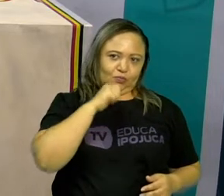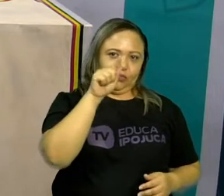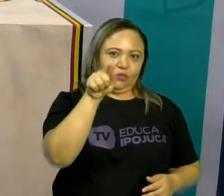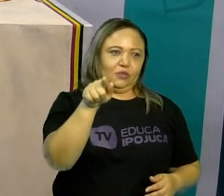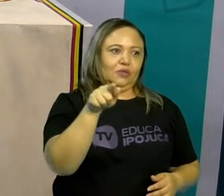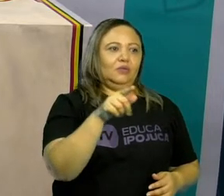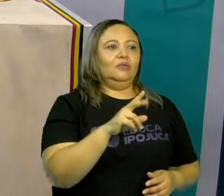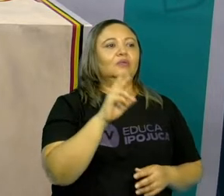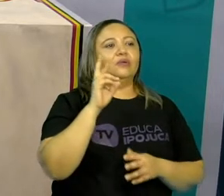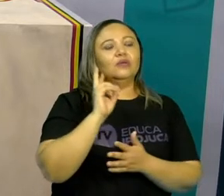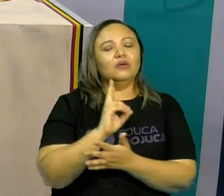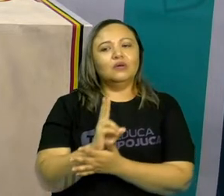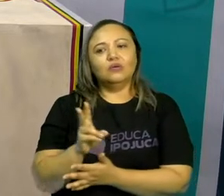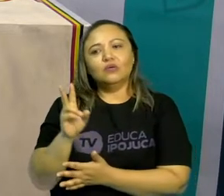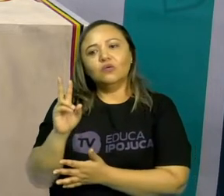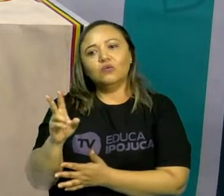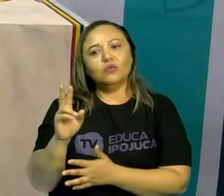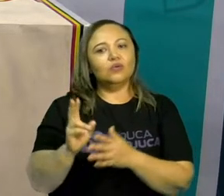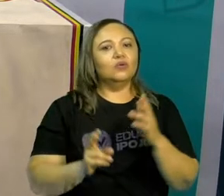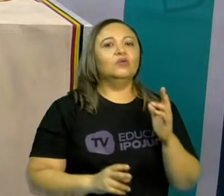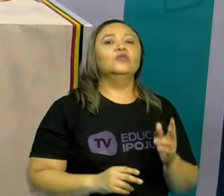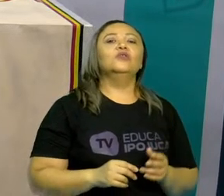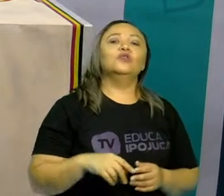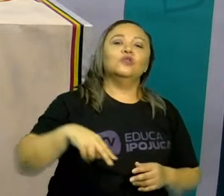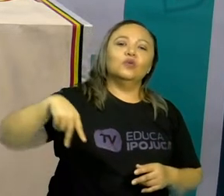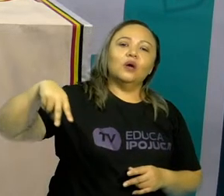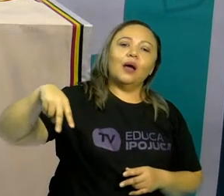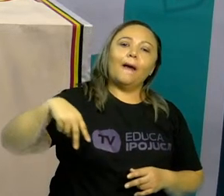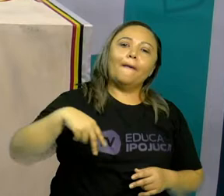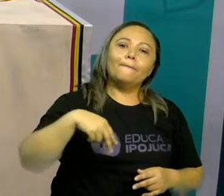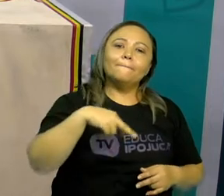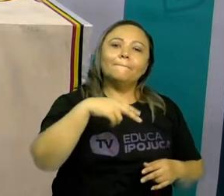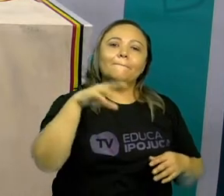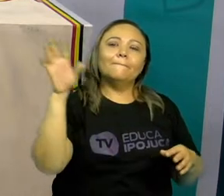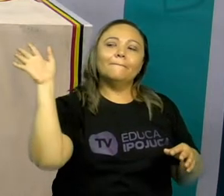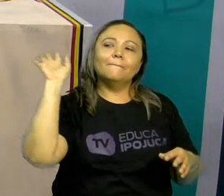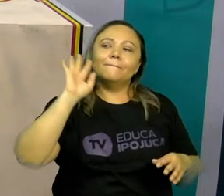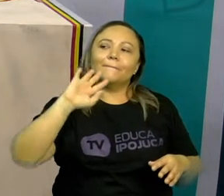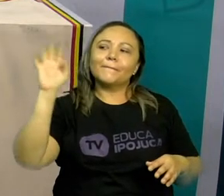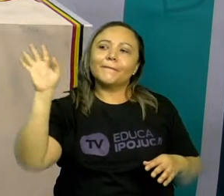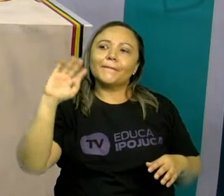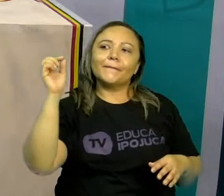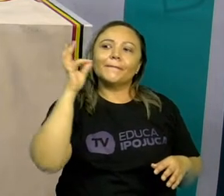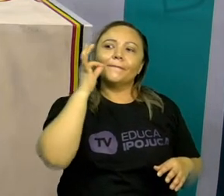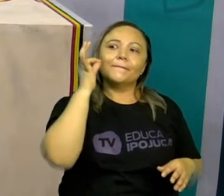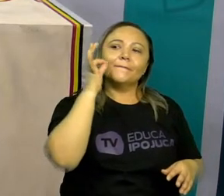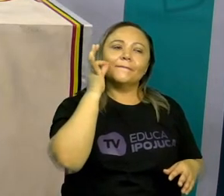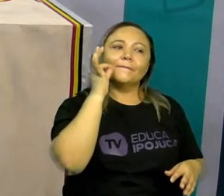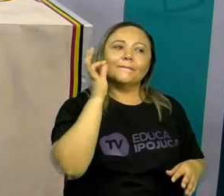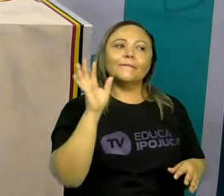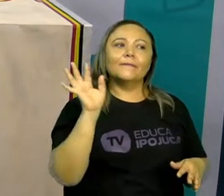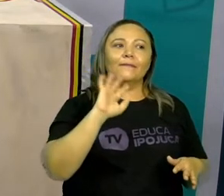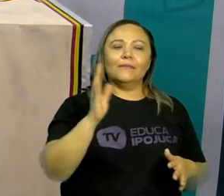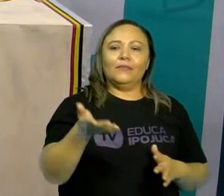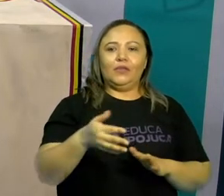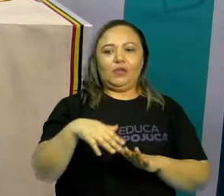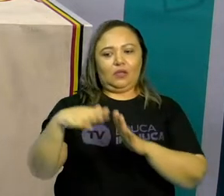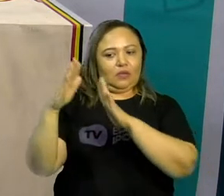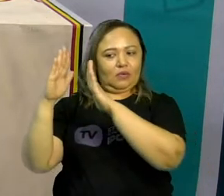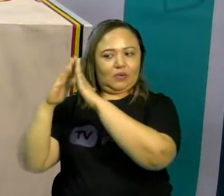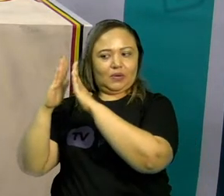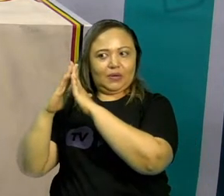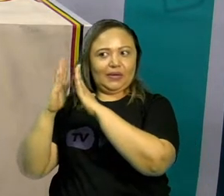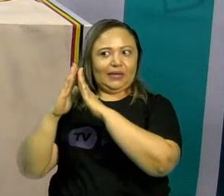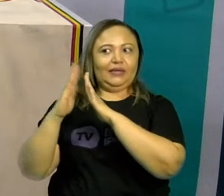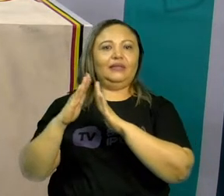e continuou a passear então já tinha chão Ratinho eu já vou para casa